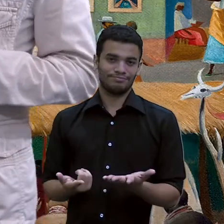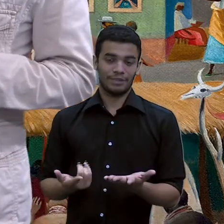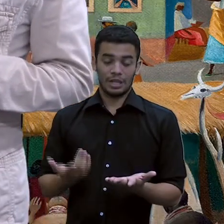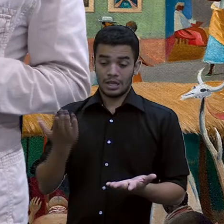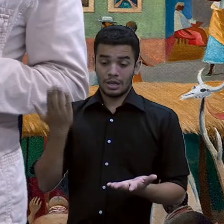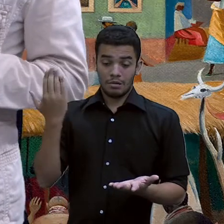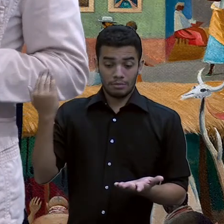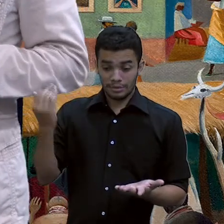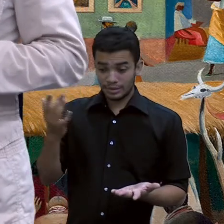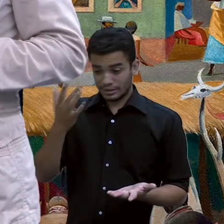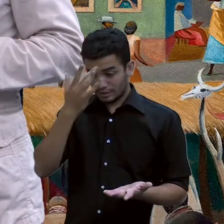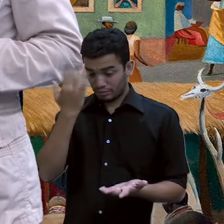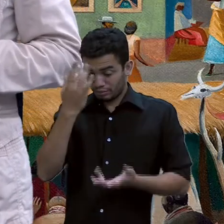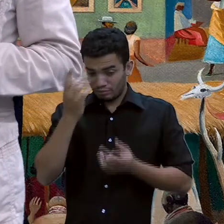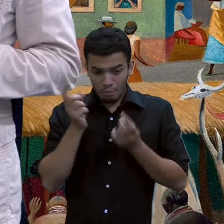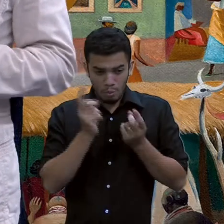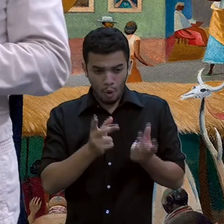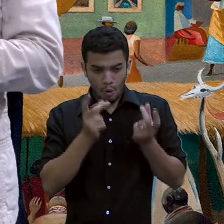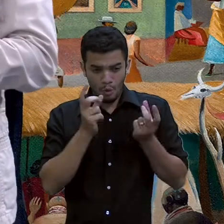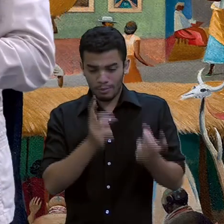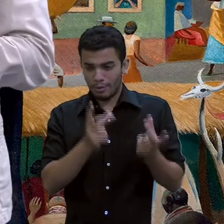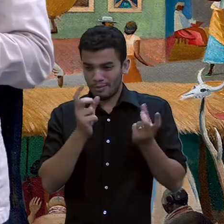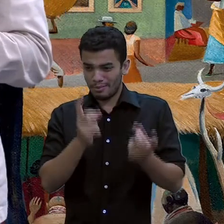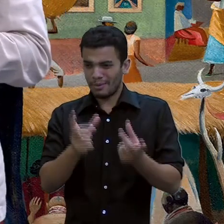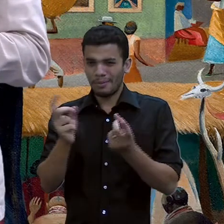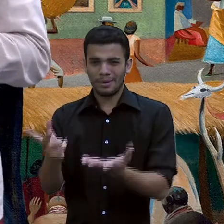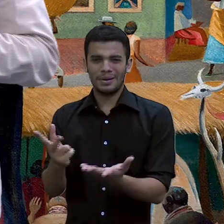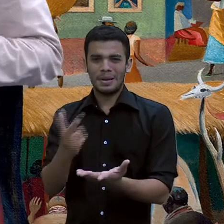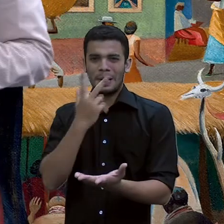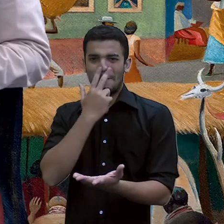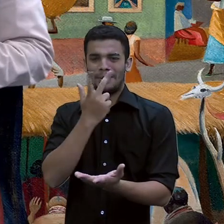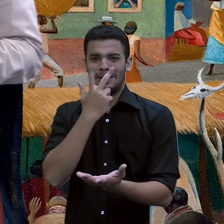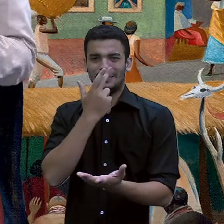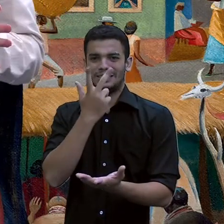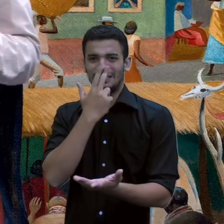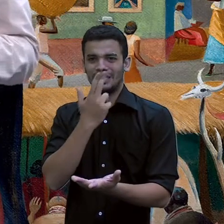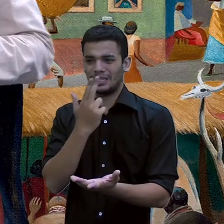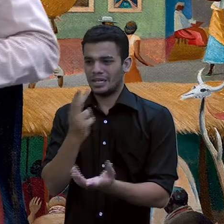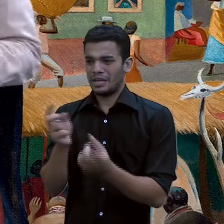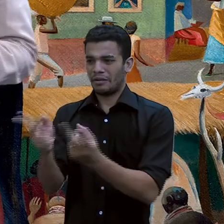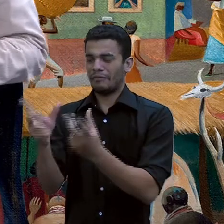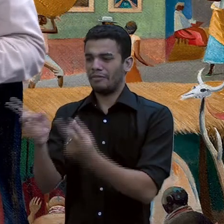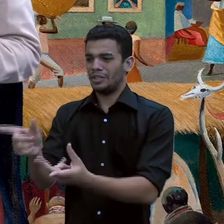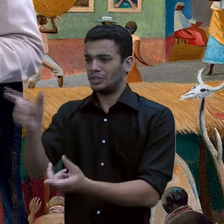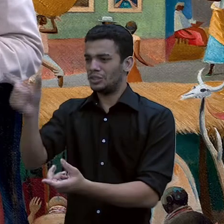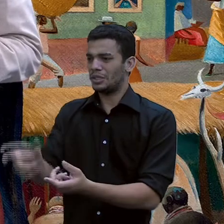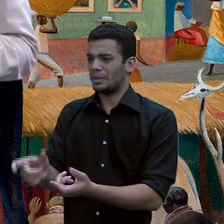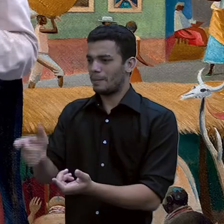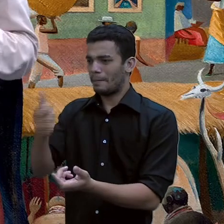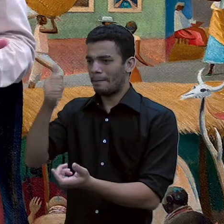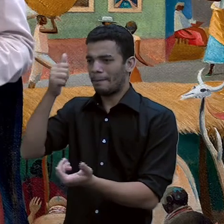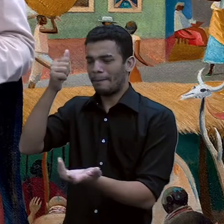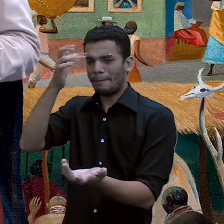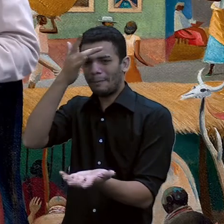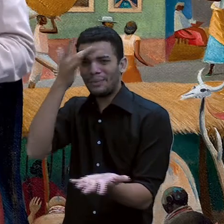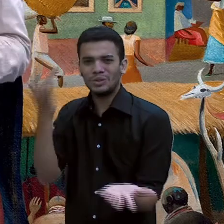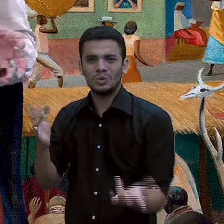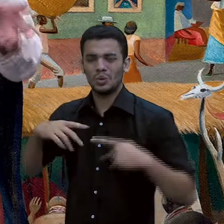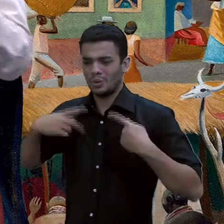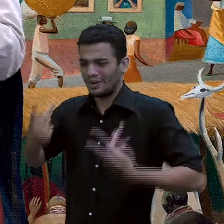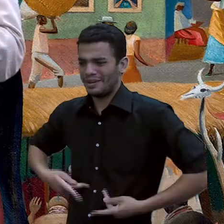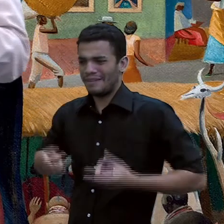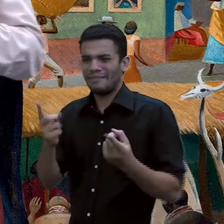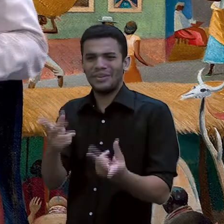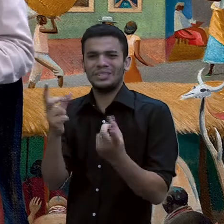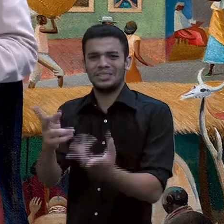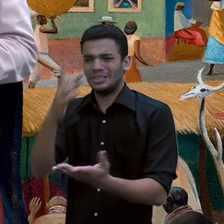pensarmos, criticarmos, lutarmos, independente da tonalidade da sua pele. Somos brasileiros, somos miscigenados, somos